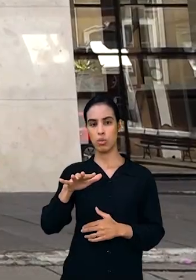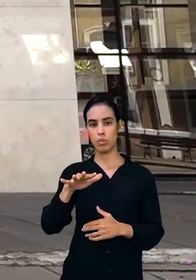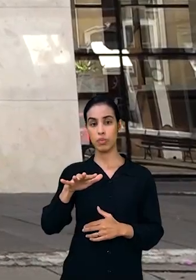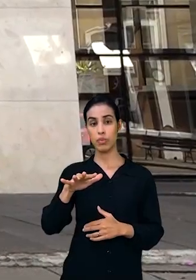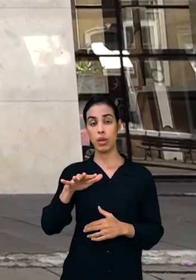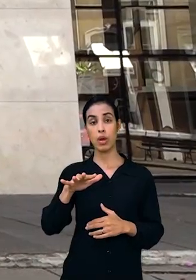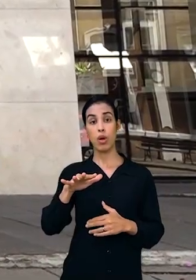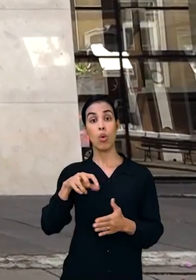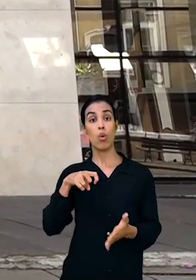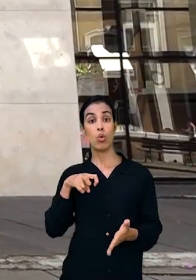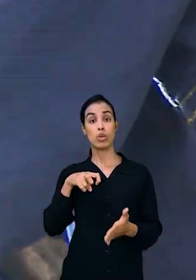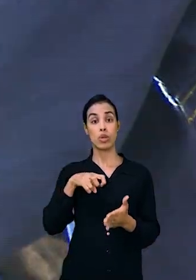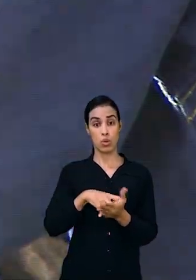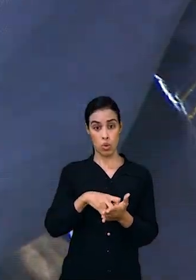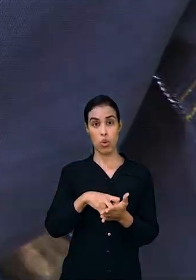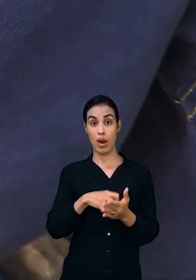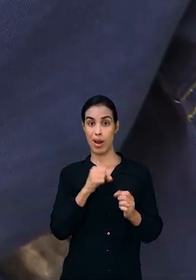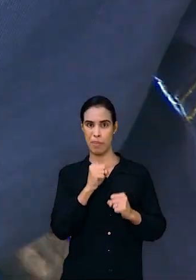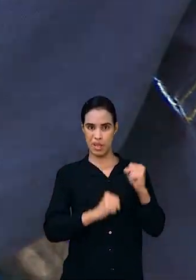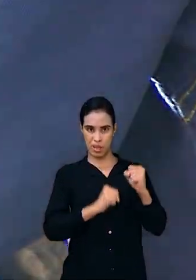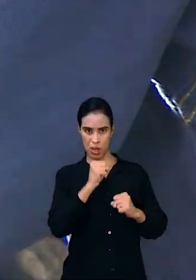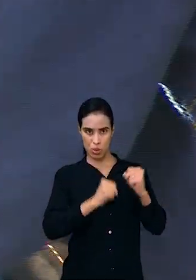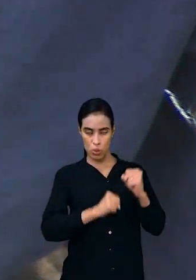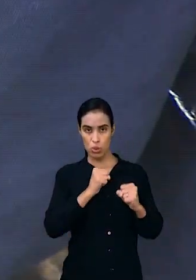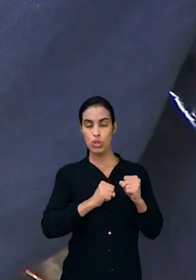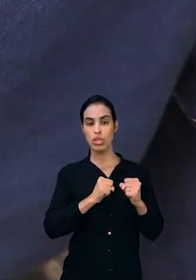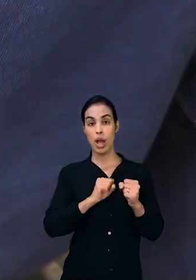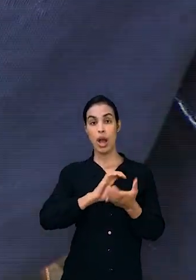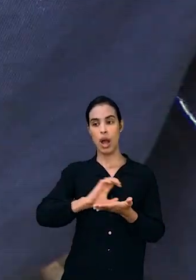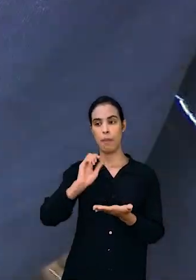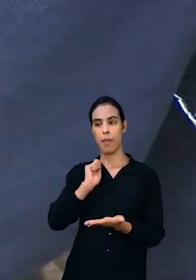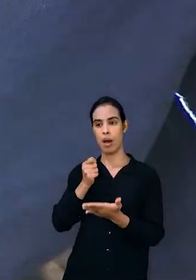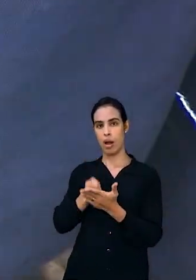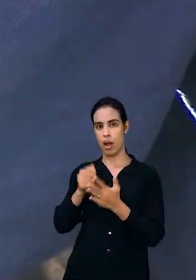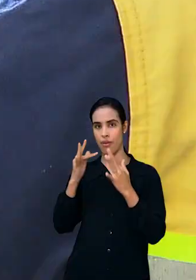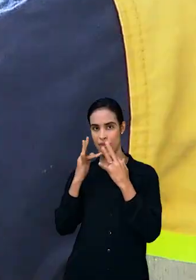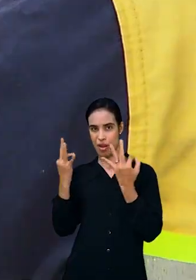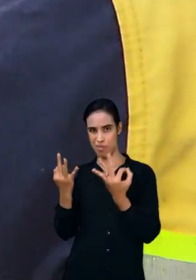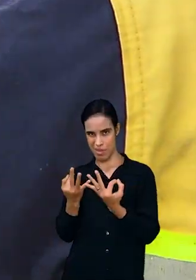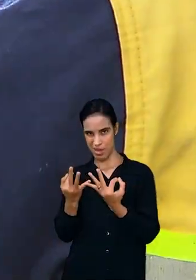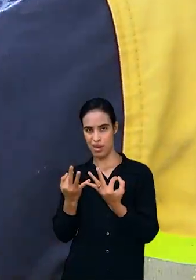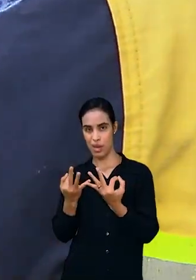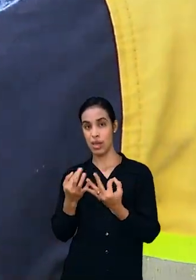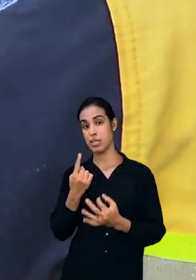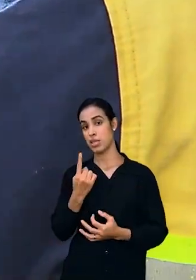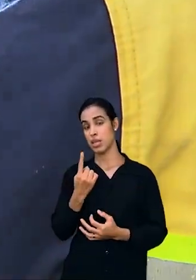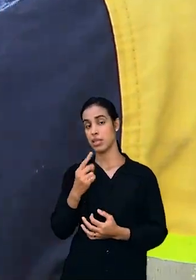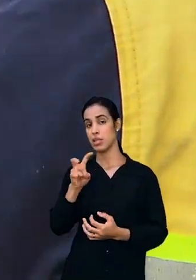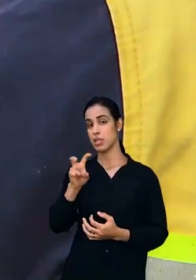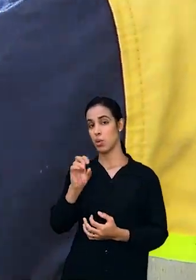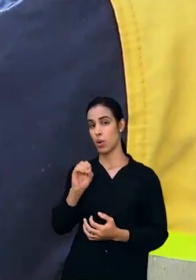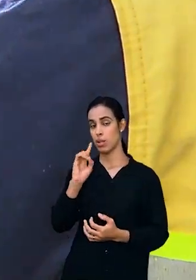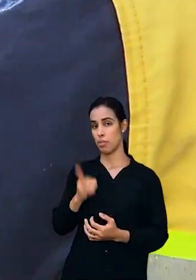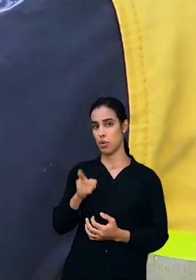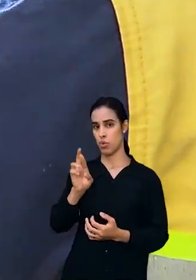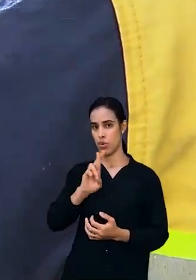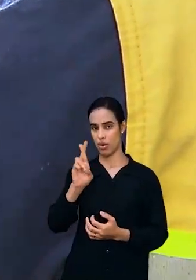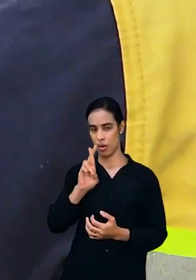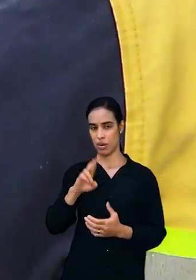a decisão de primeiro grau, que havia condenado a metalúrgica a indenizar a família do trabalhador em